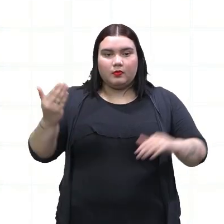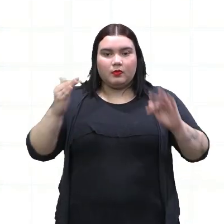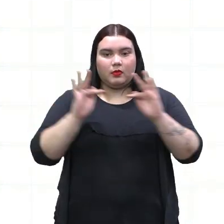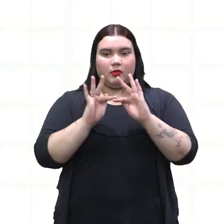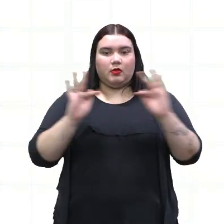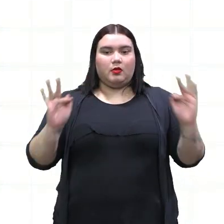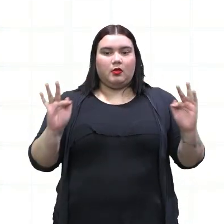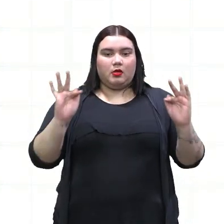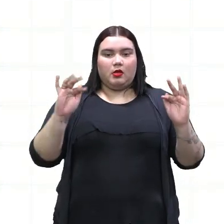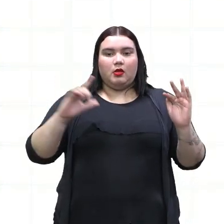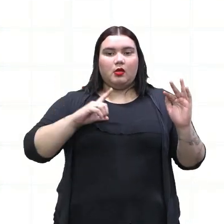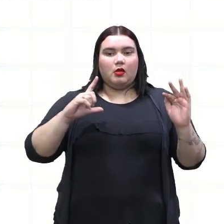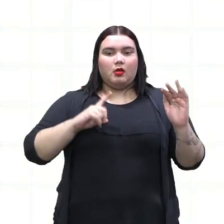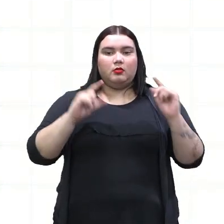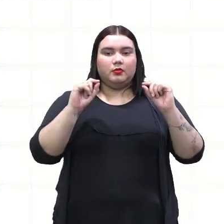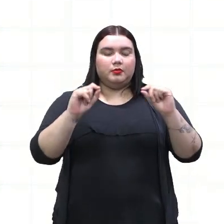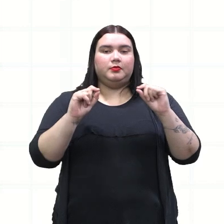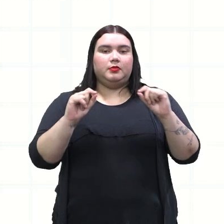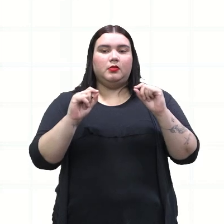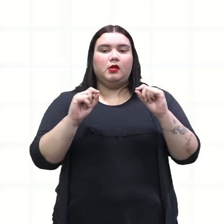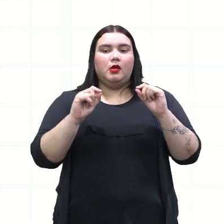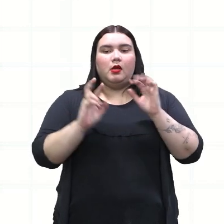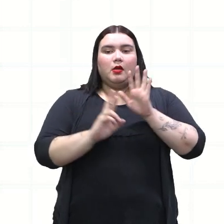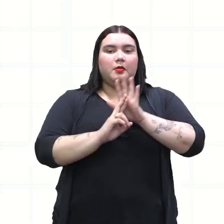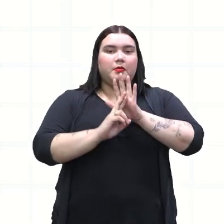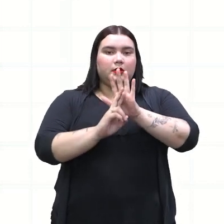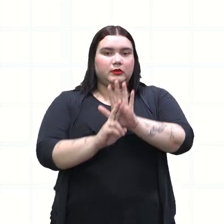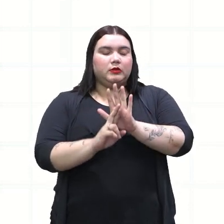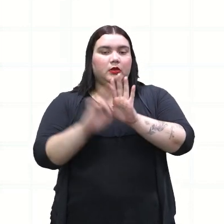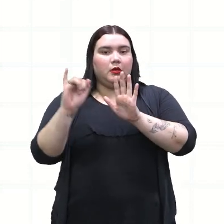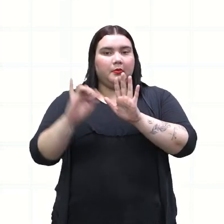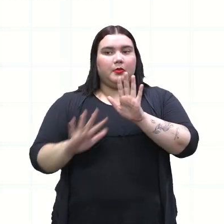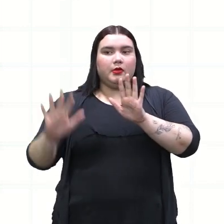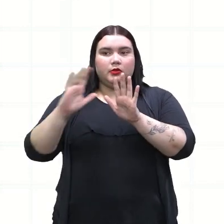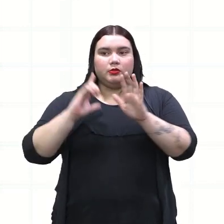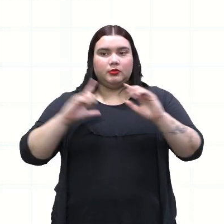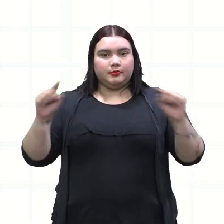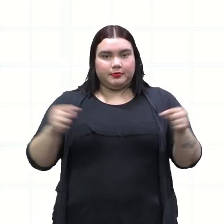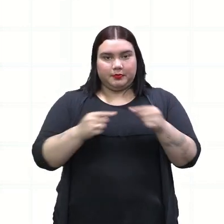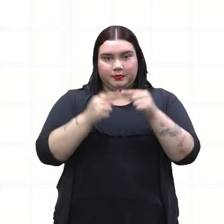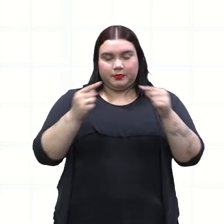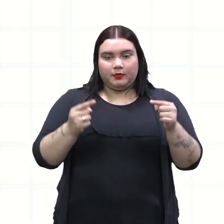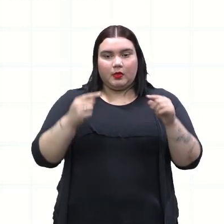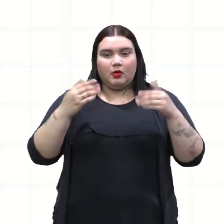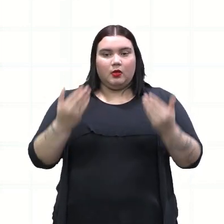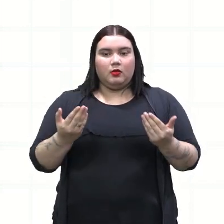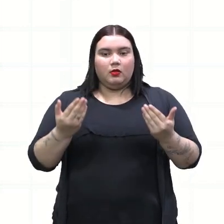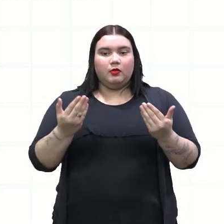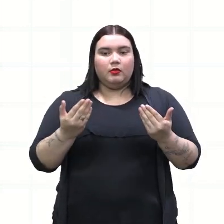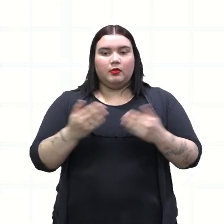temos uma imagem representando ela, certo? Então, aqui eu tenho um holograma,